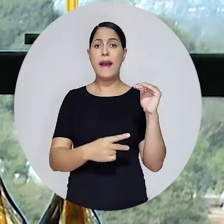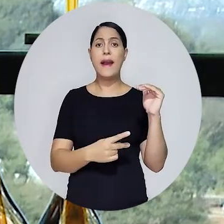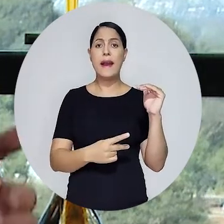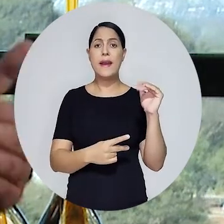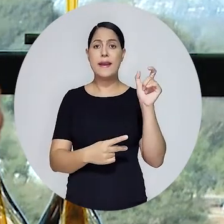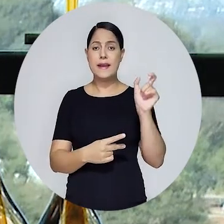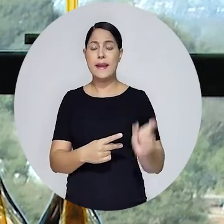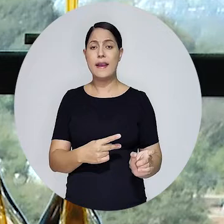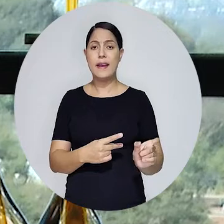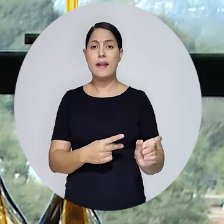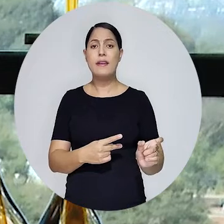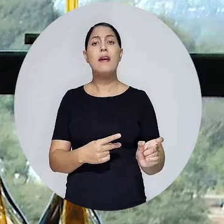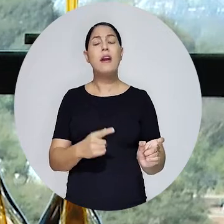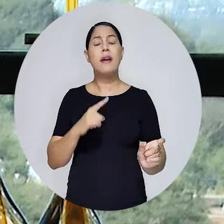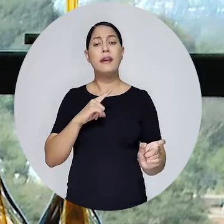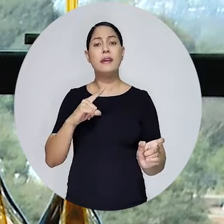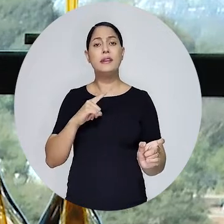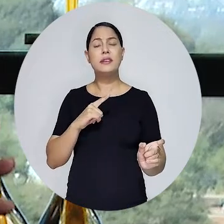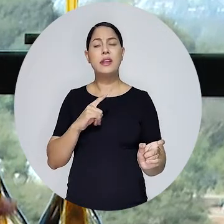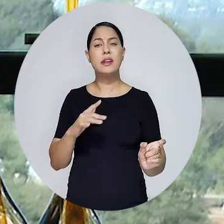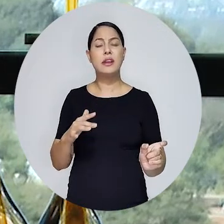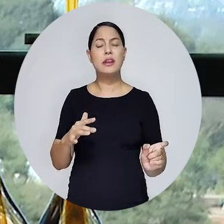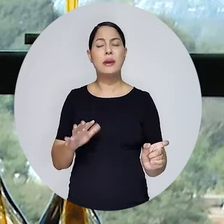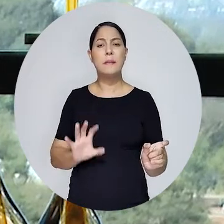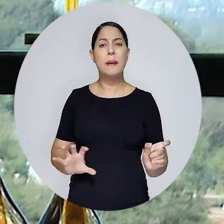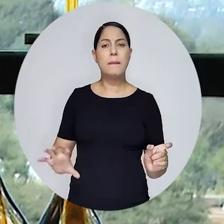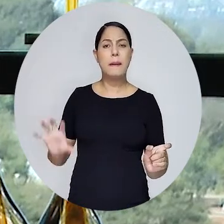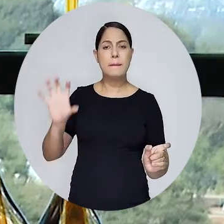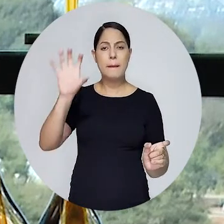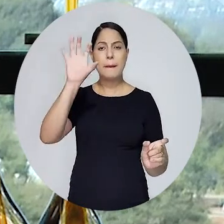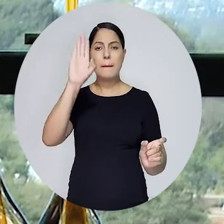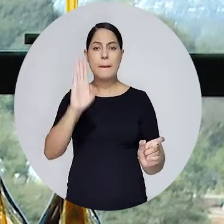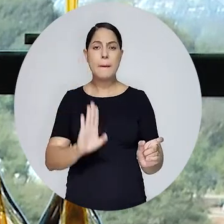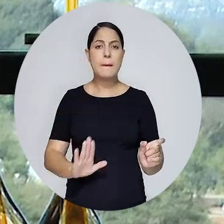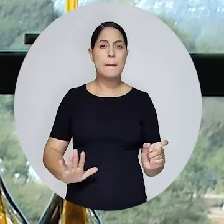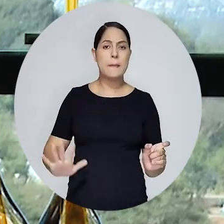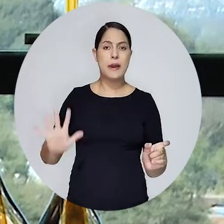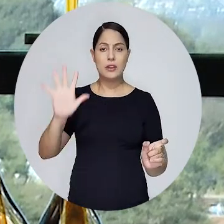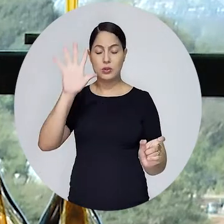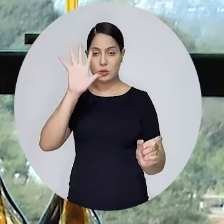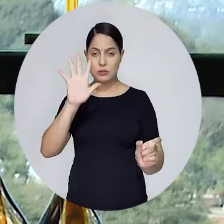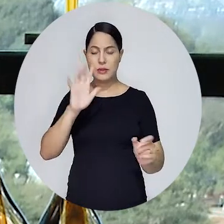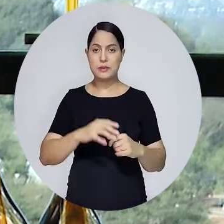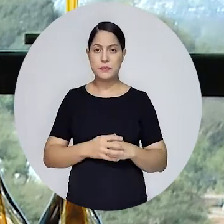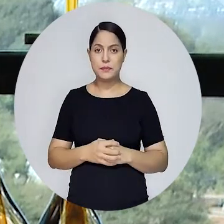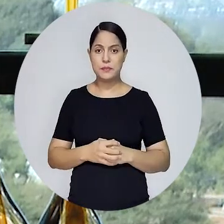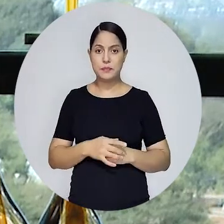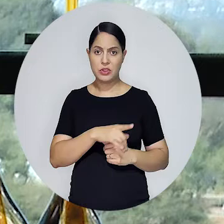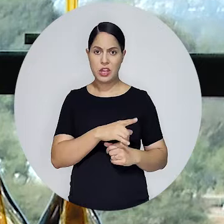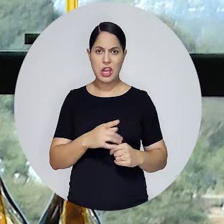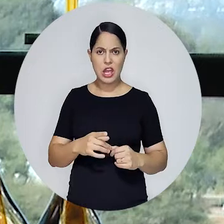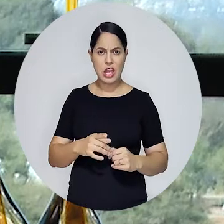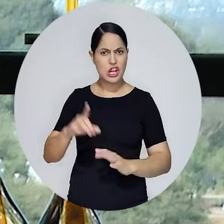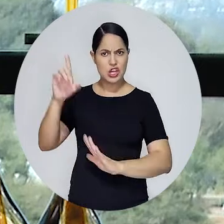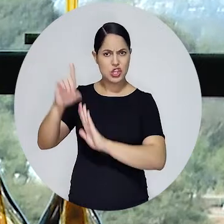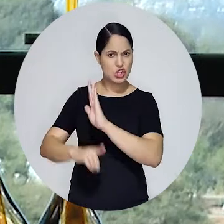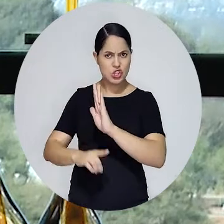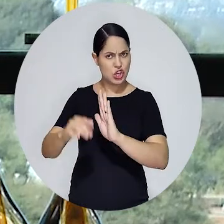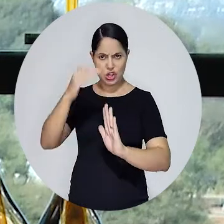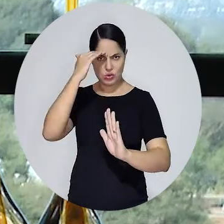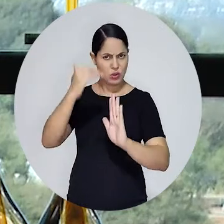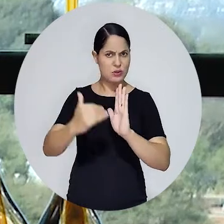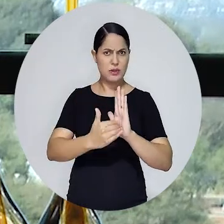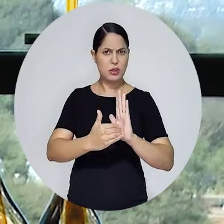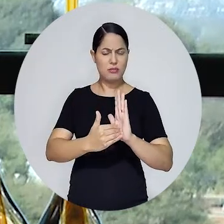ato, que chegar à instituição da ordem, dentro das 27 seccionais, um ato de violação a prerrogativas por parte de um advogado que pede